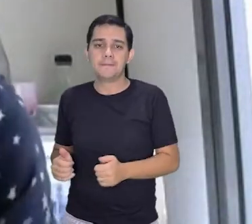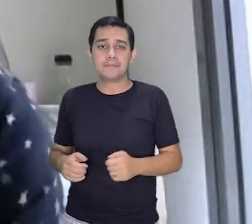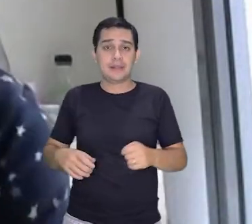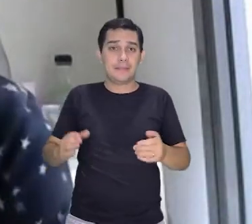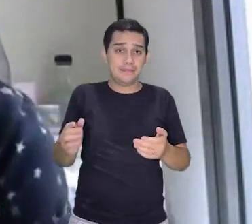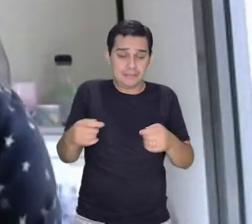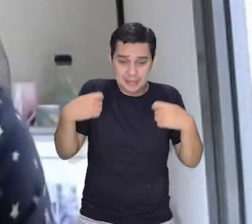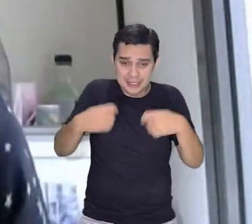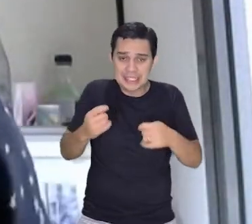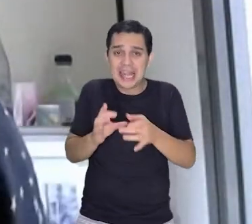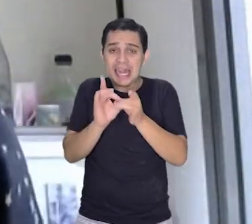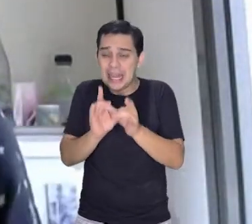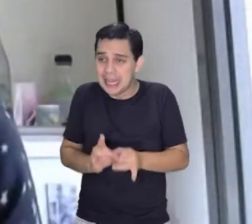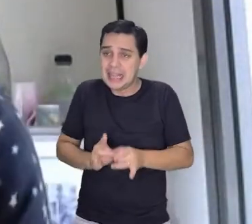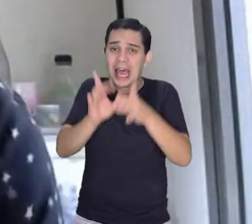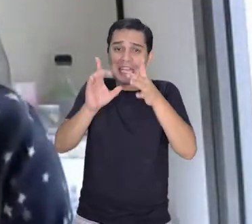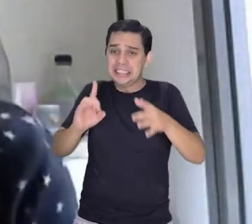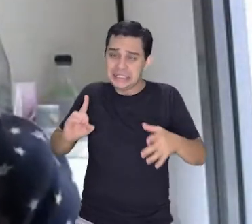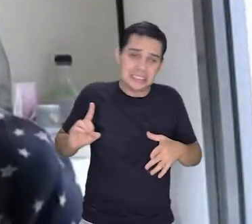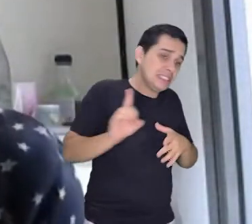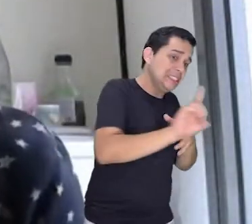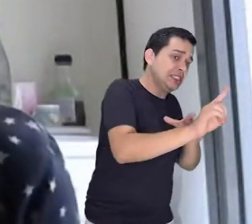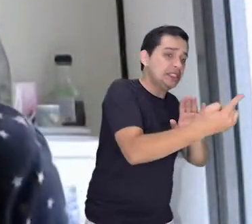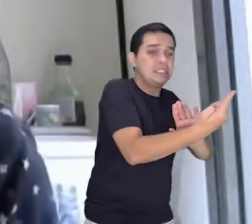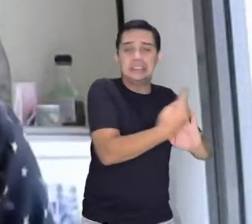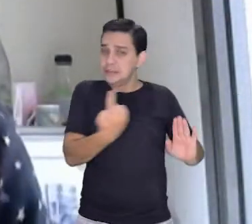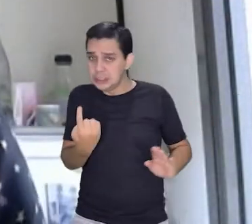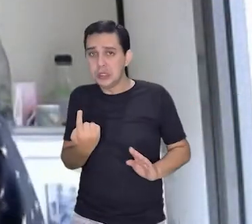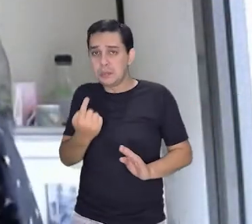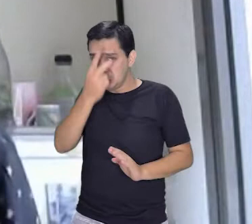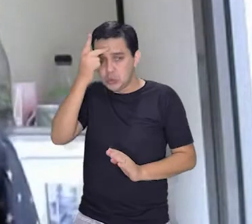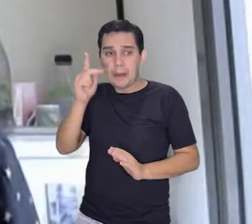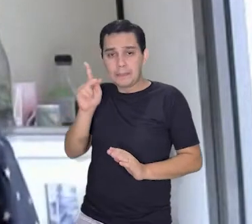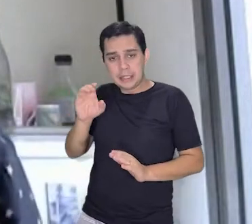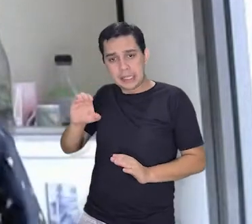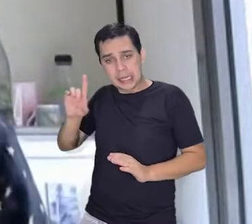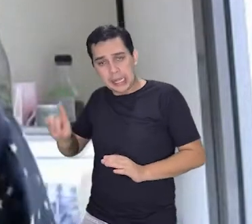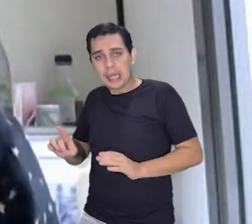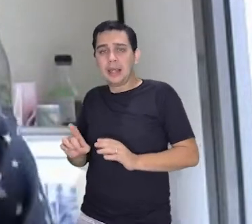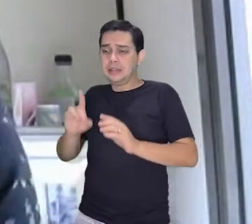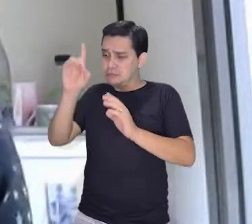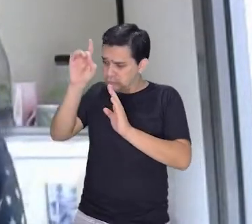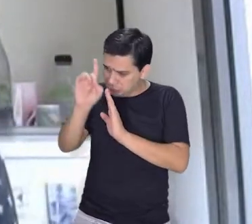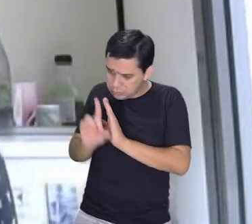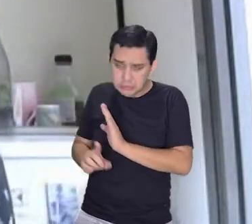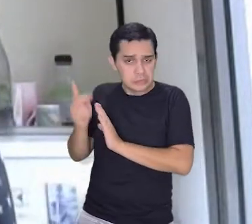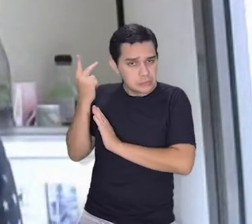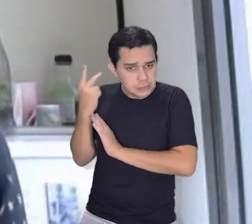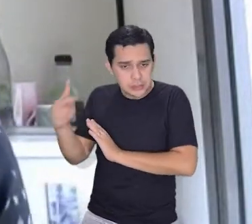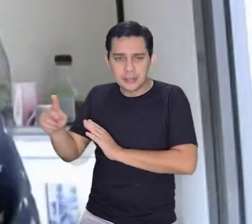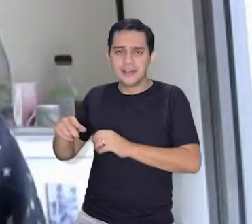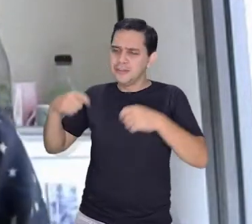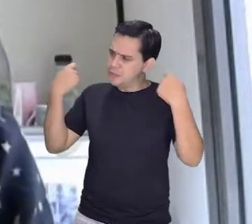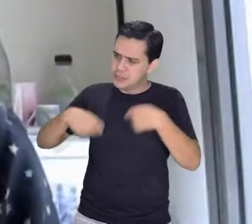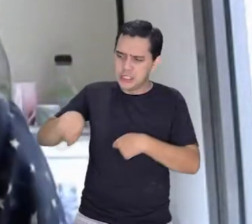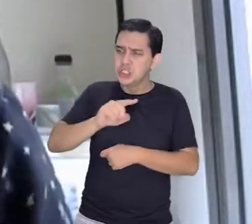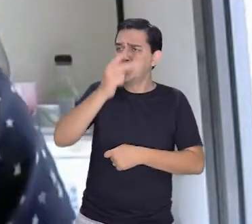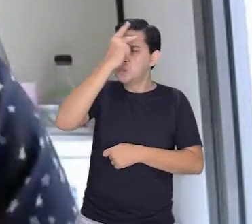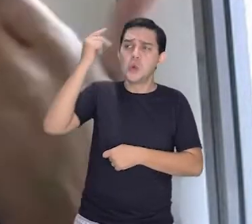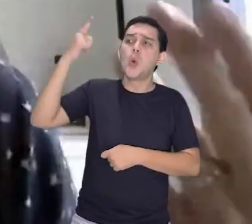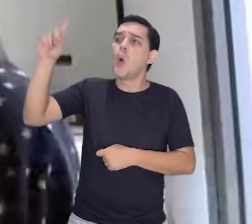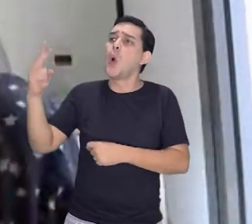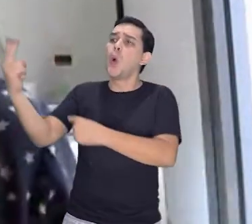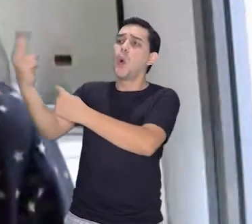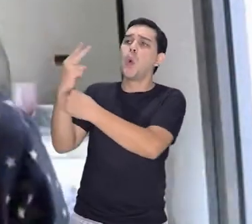urbana, desse ir e vir, né? Garantindo esse direito de ir e vir de forma plena, a não depender, né,